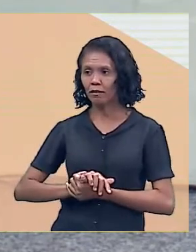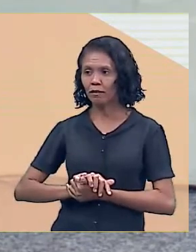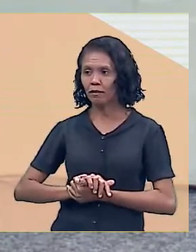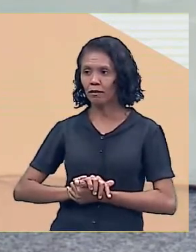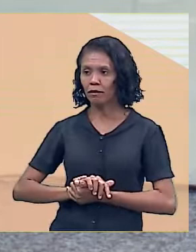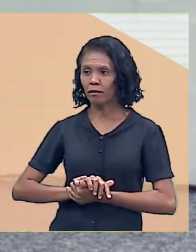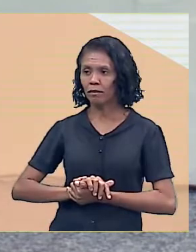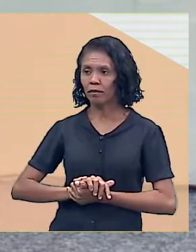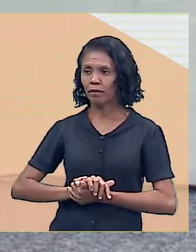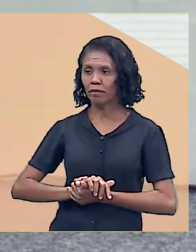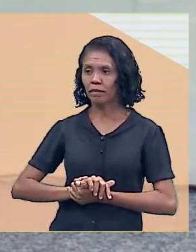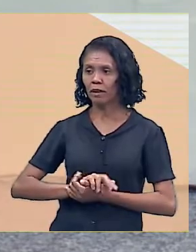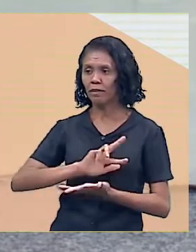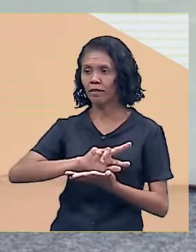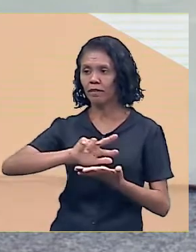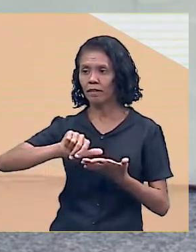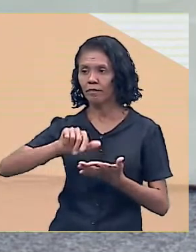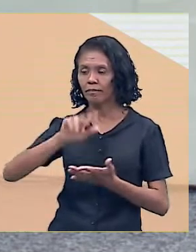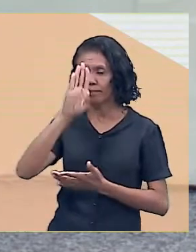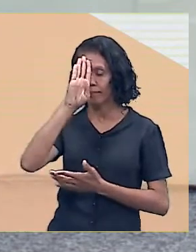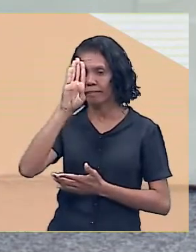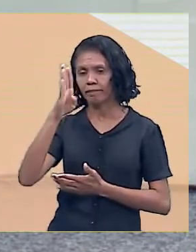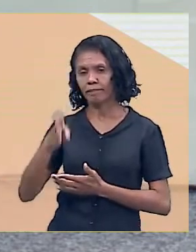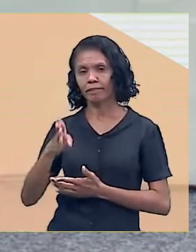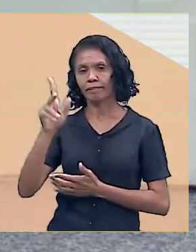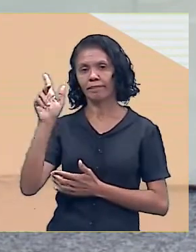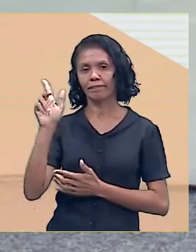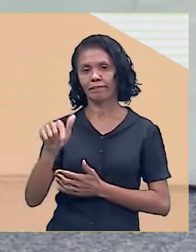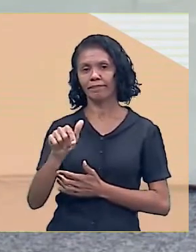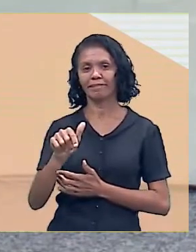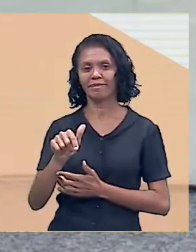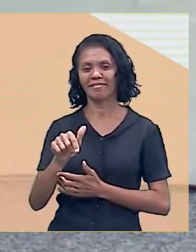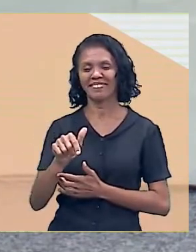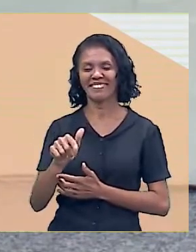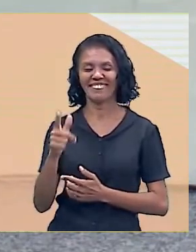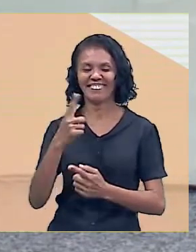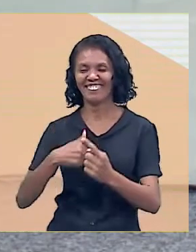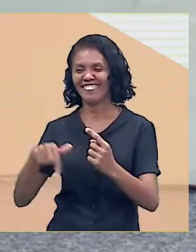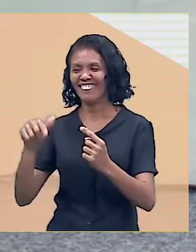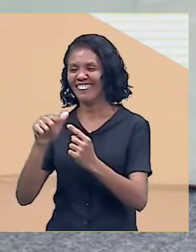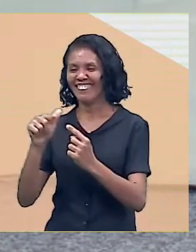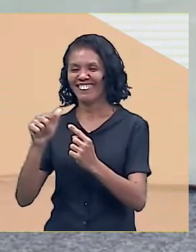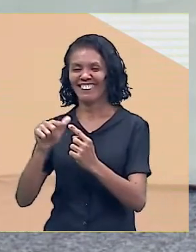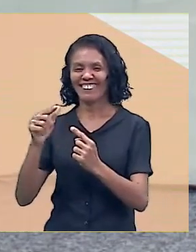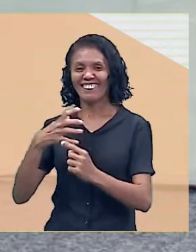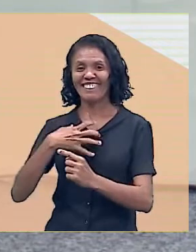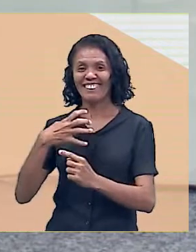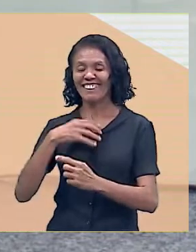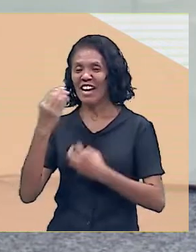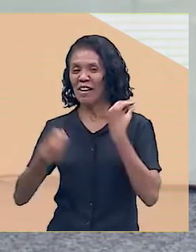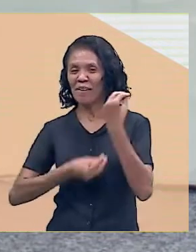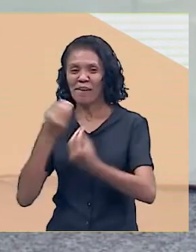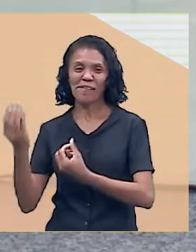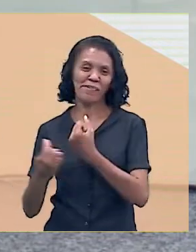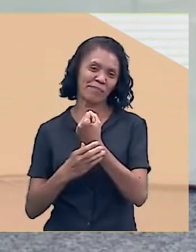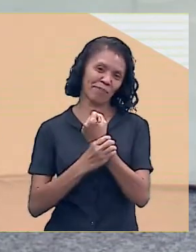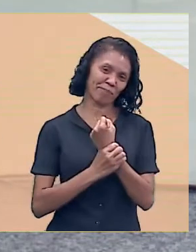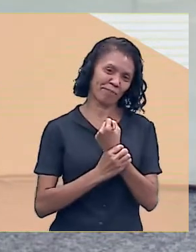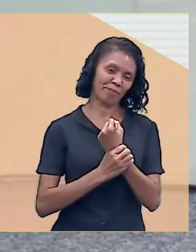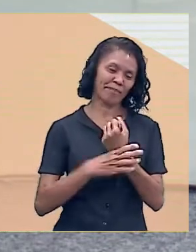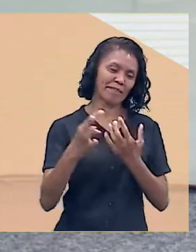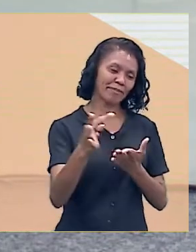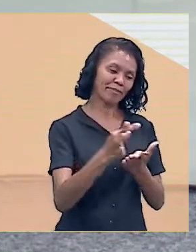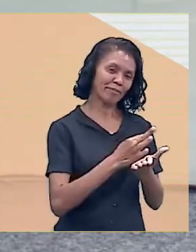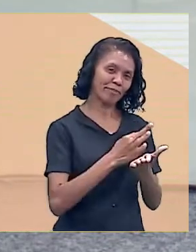que isso serve repertório Coringa tem a finalidade fazer com que você se sinta não só mais seguro mas que tenha um